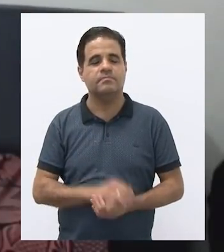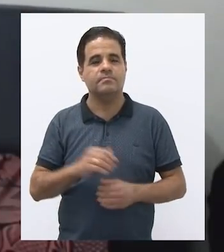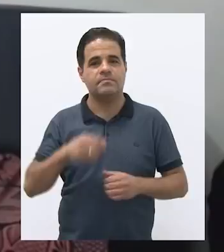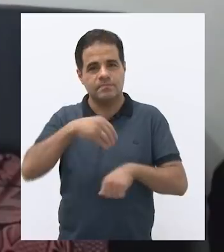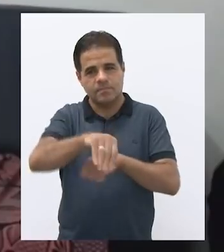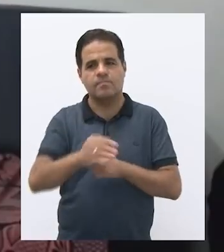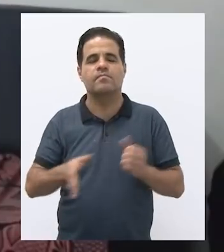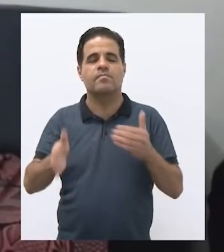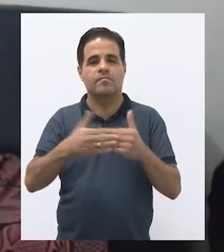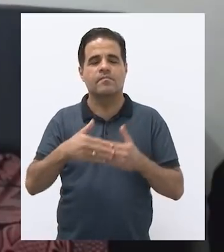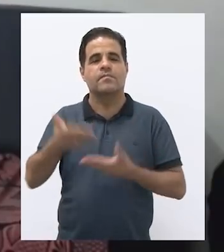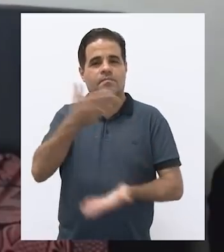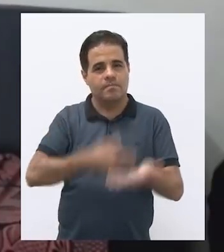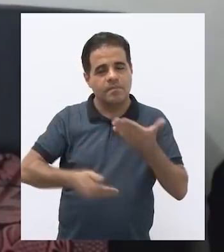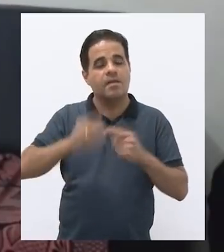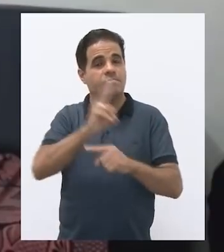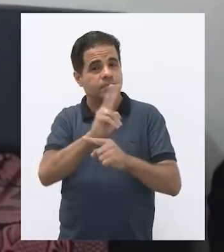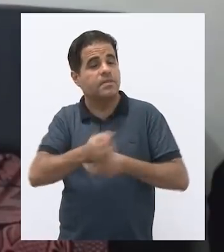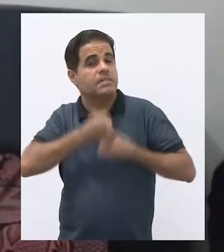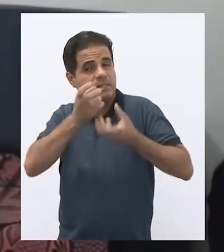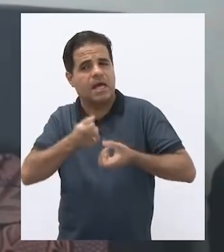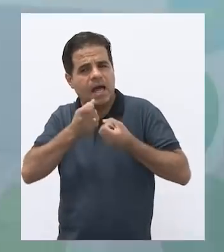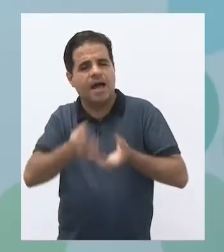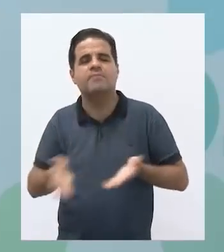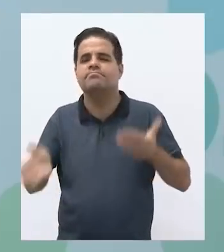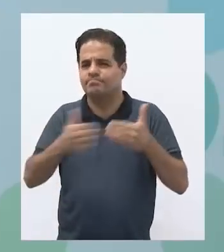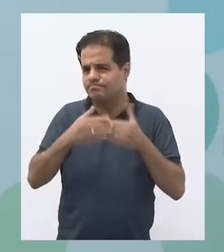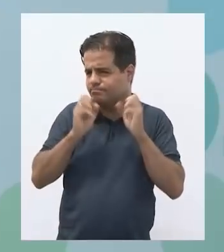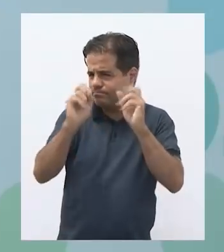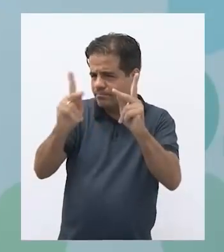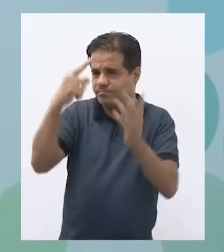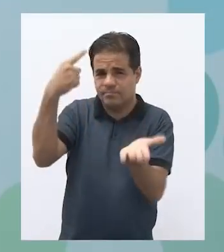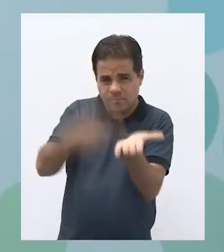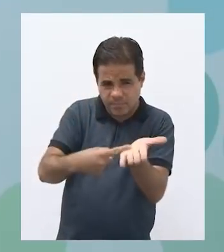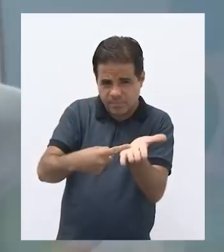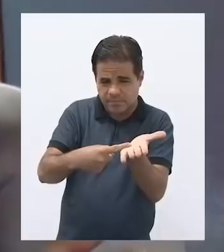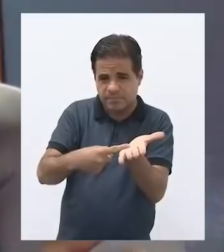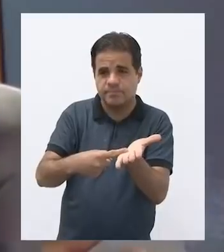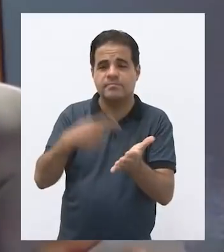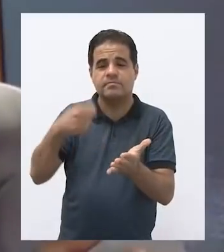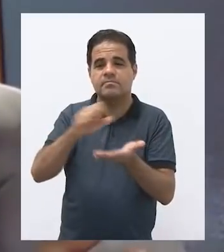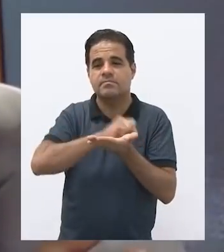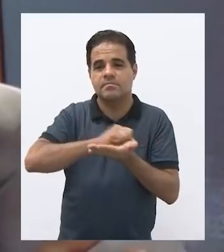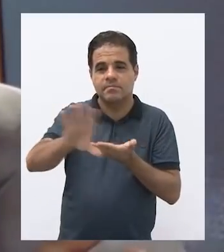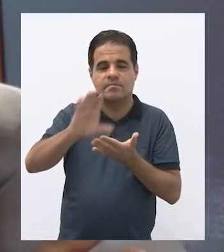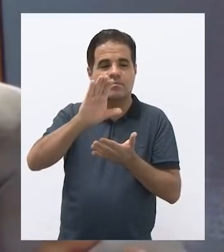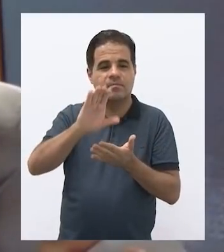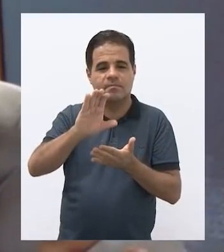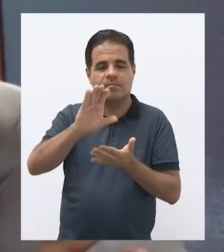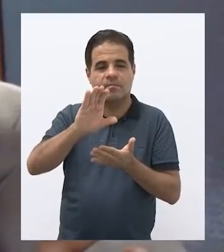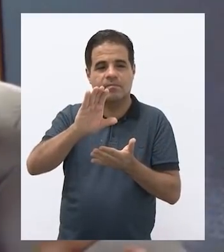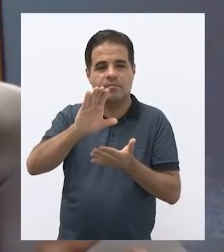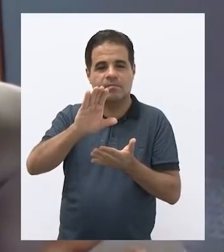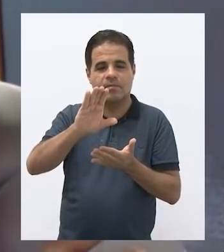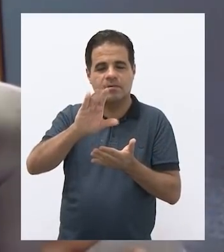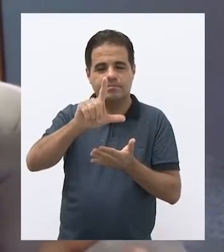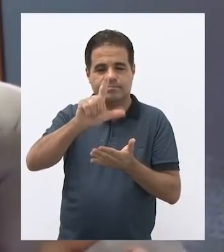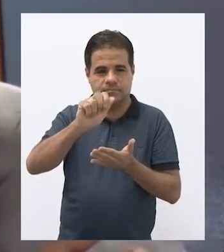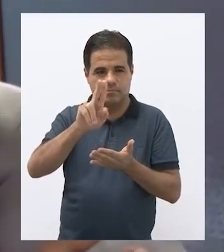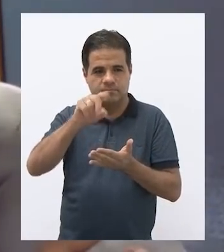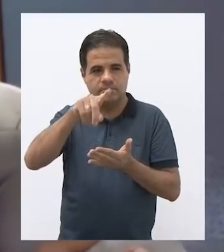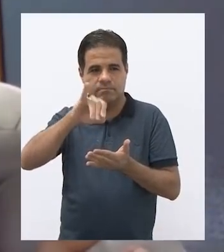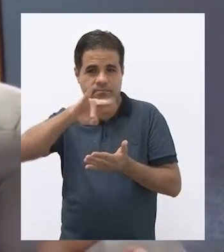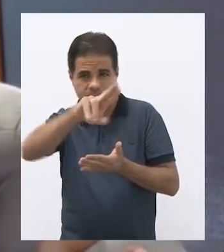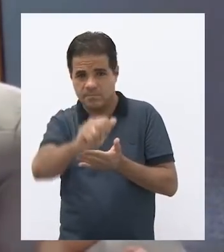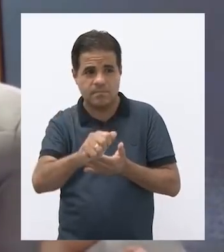e eu na próxima proteção de dados. Fechou. Combinadíssimo. E eu preciso mandar um beijo para a Claudinha, que eu não posso